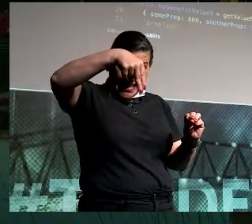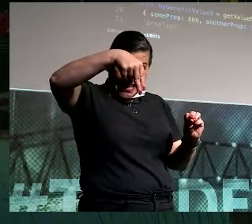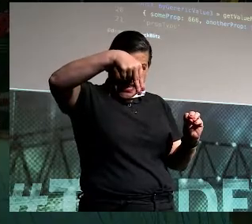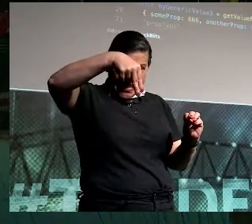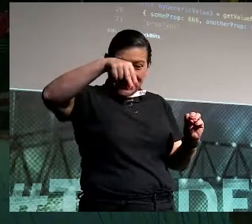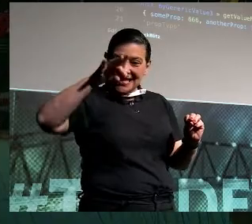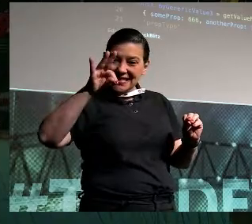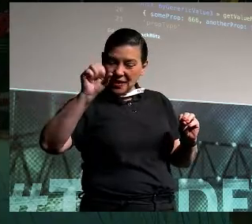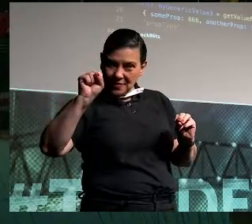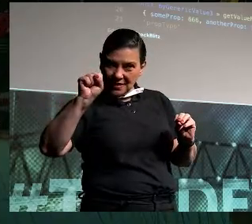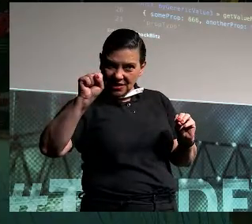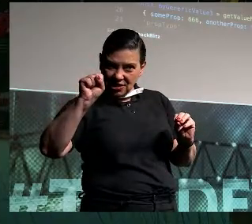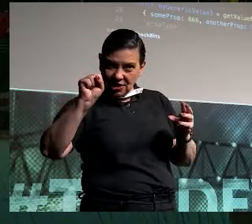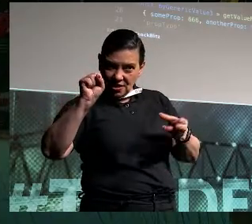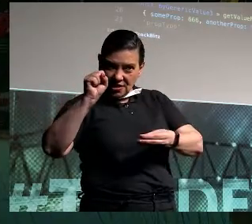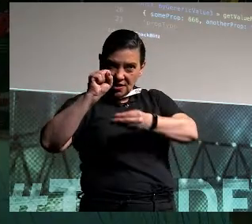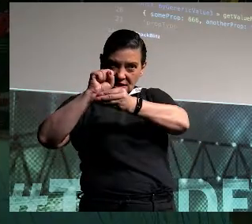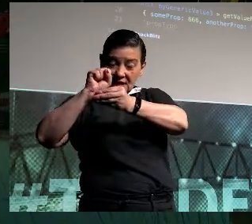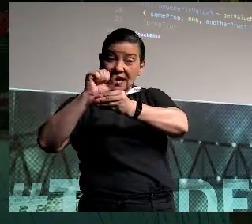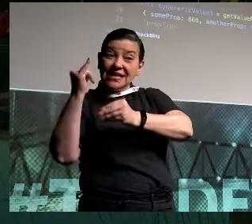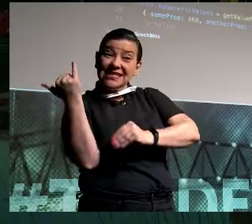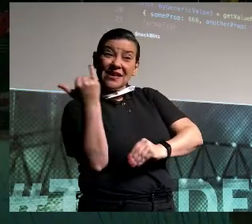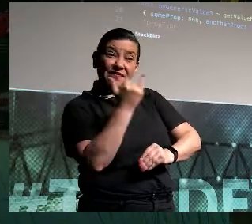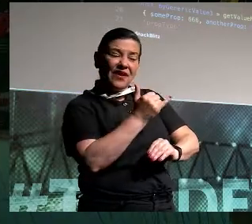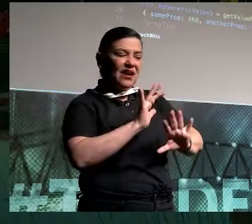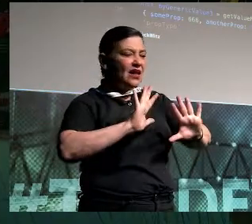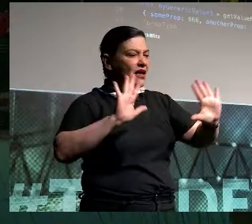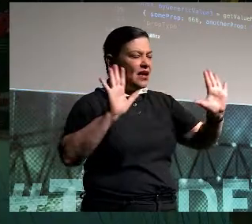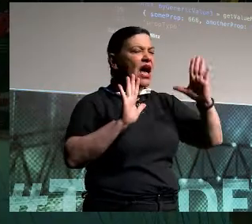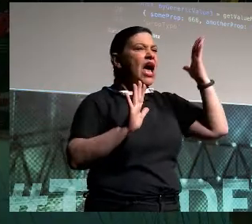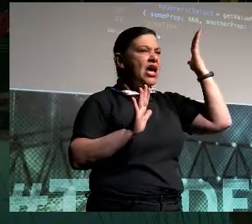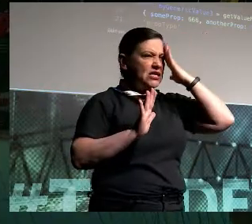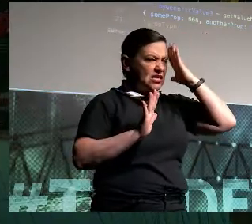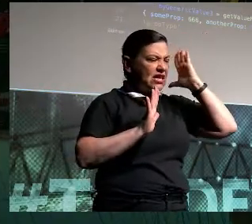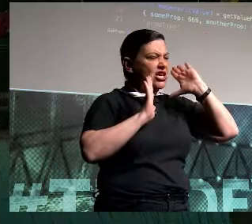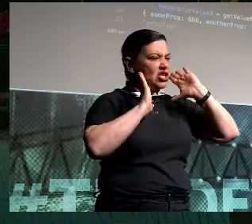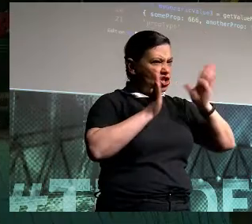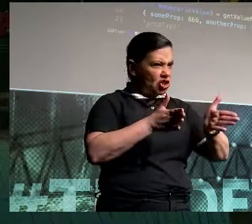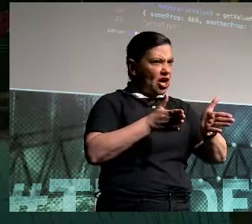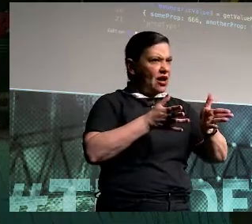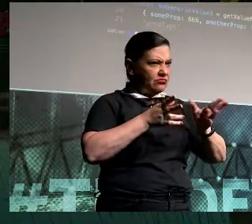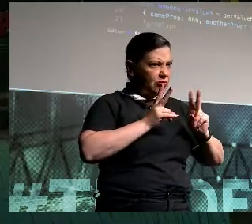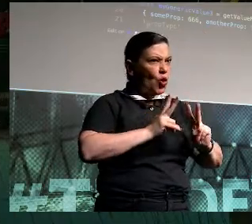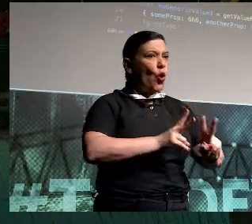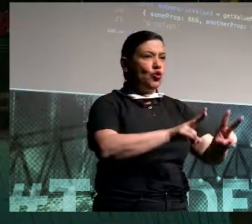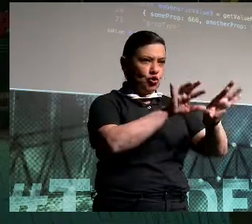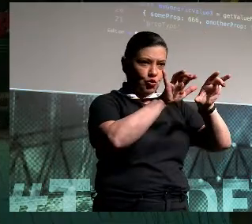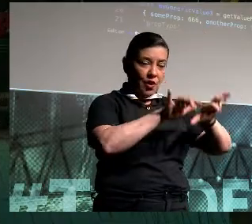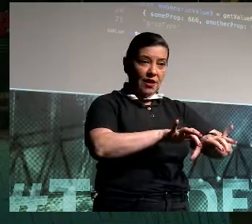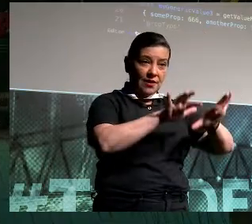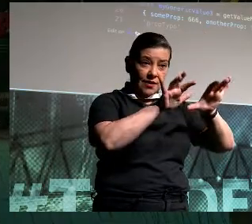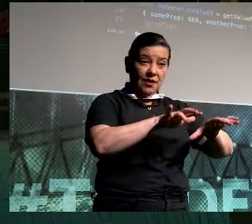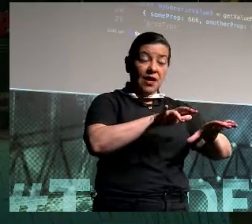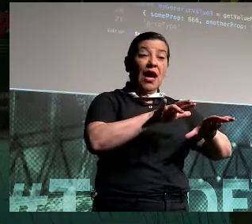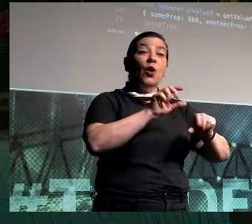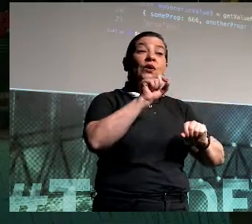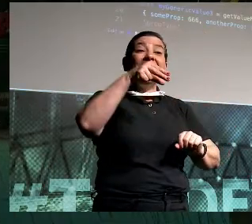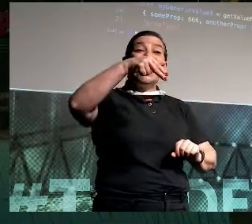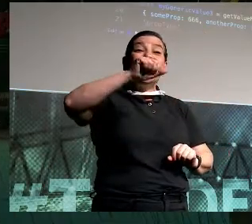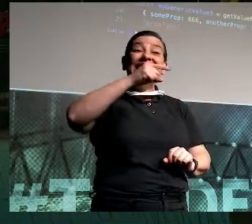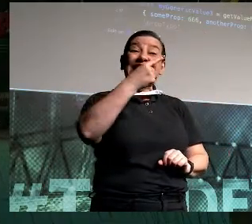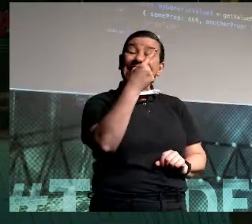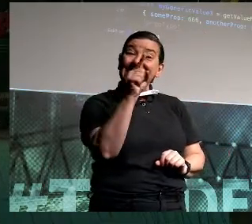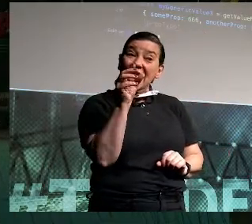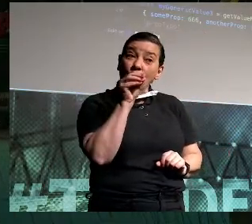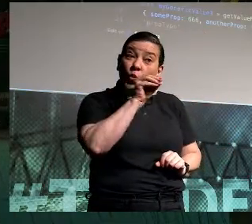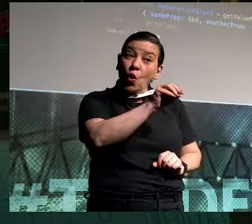falando para o compilador que, cara, não me enche o saco, eu sei o que eu estou fazendo, confia em mim. Com não, você está falando para o compilador, olha,